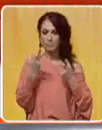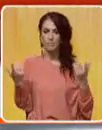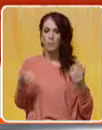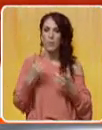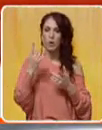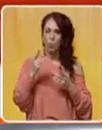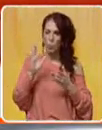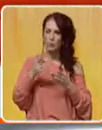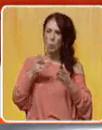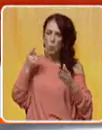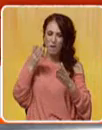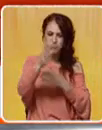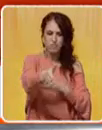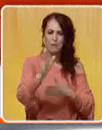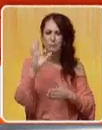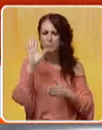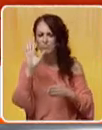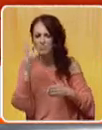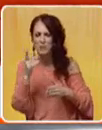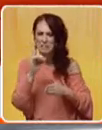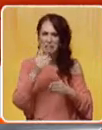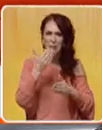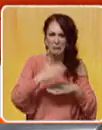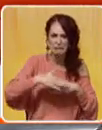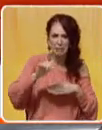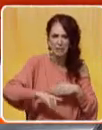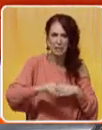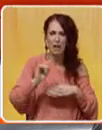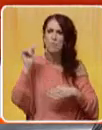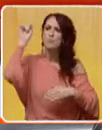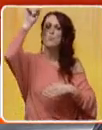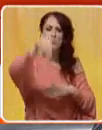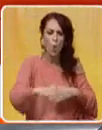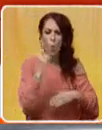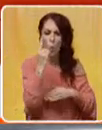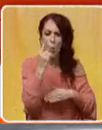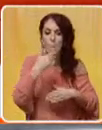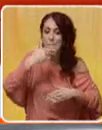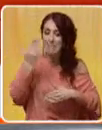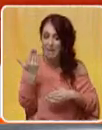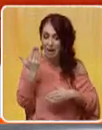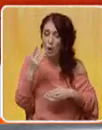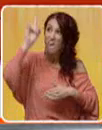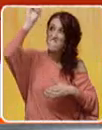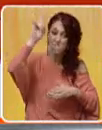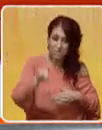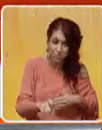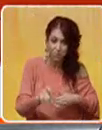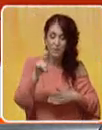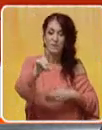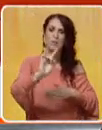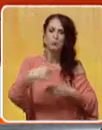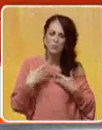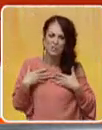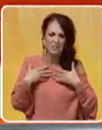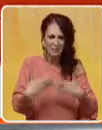fazer isto uma vada chegávamos para aí às 1 da manhã a casa era o dia todo era o dia todo mas depois começava a ser